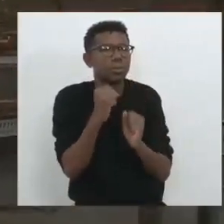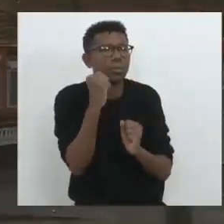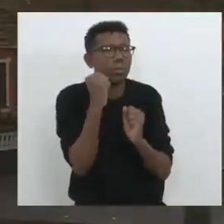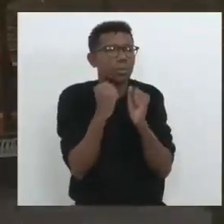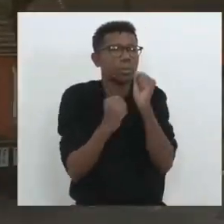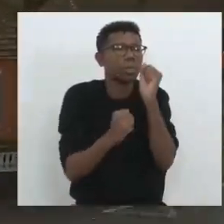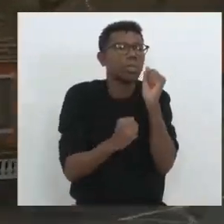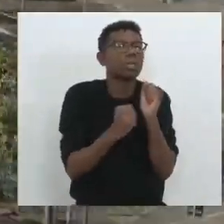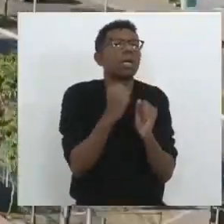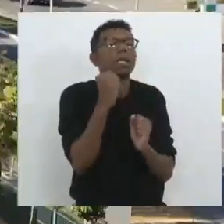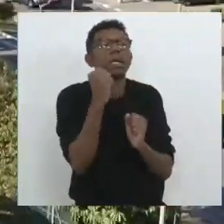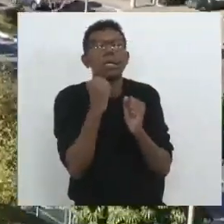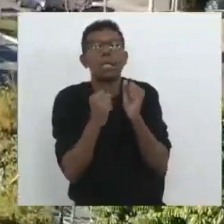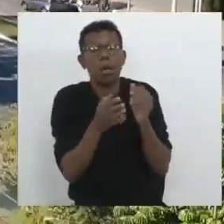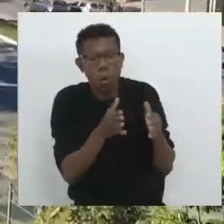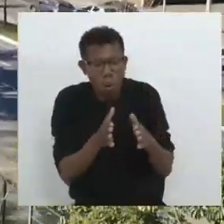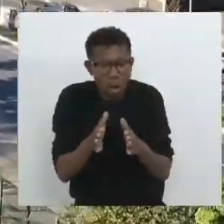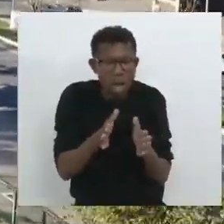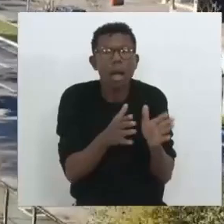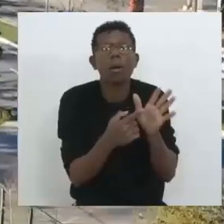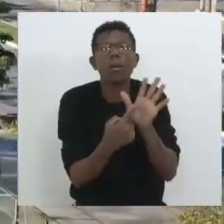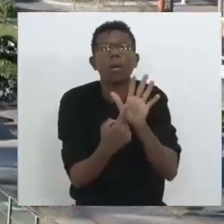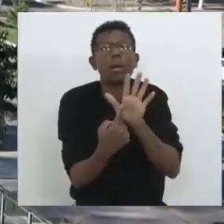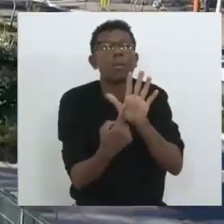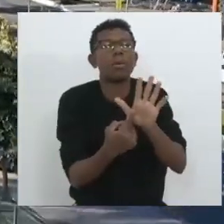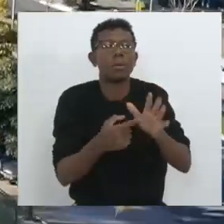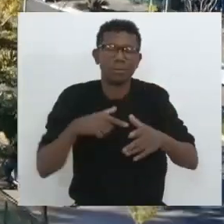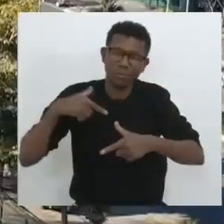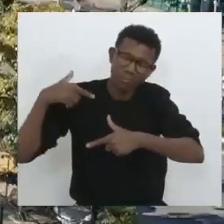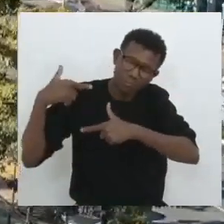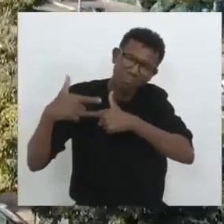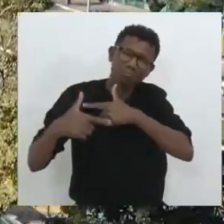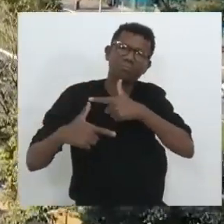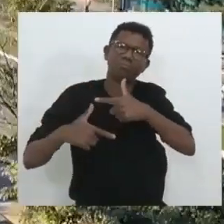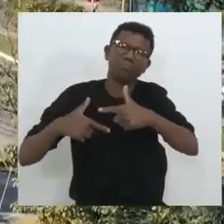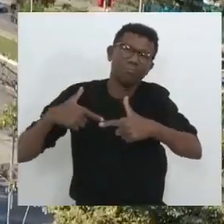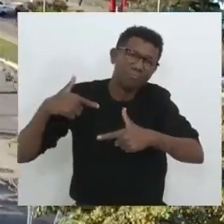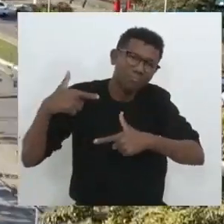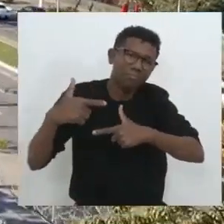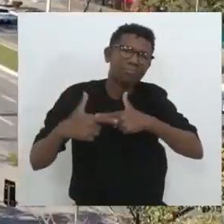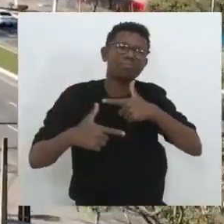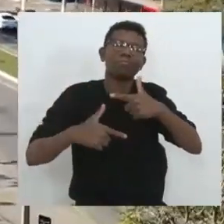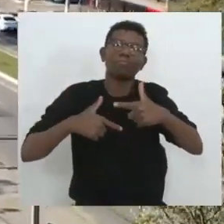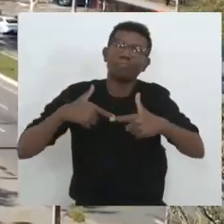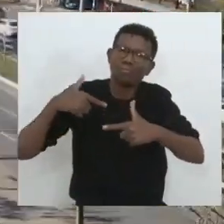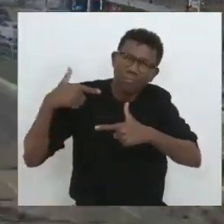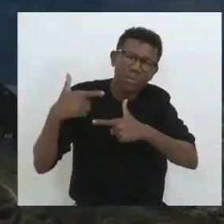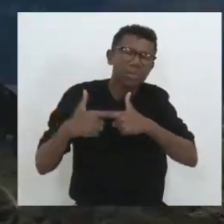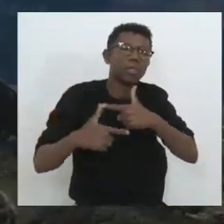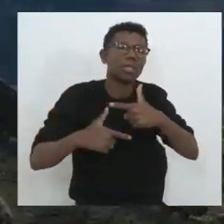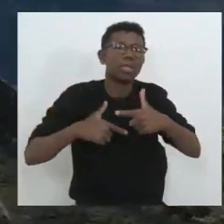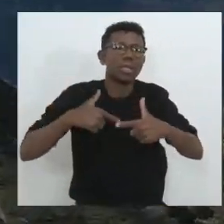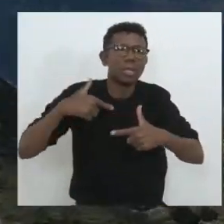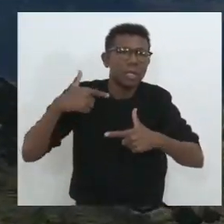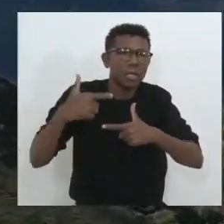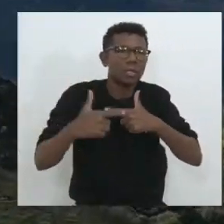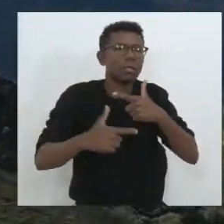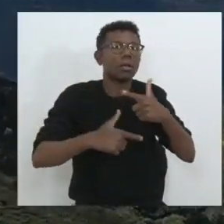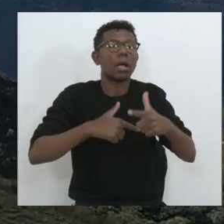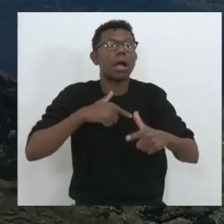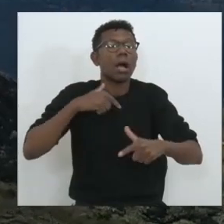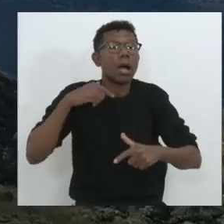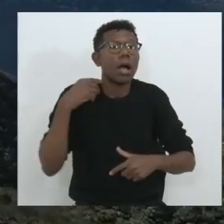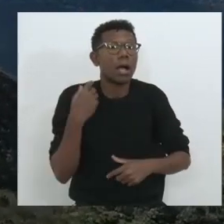a seguir trabalhando vencendo os desando